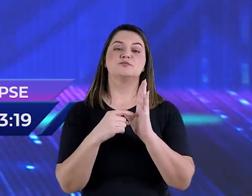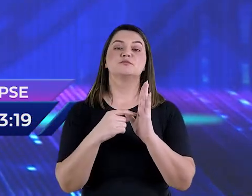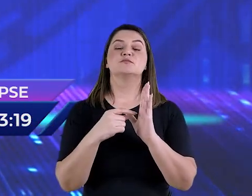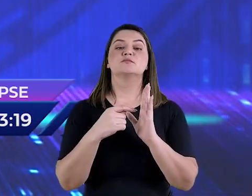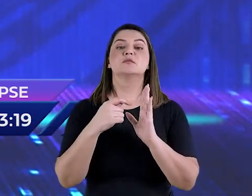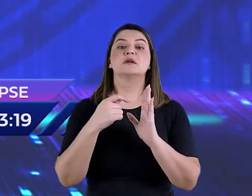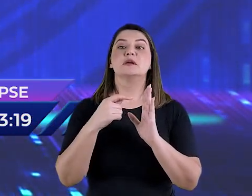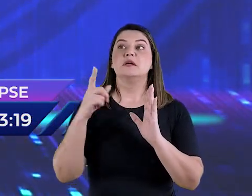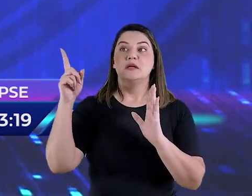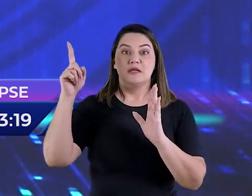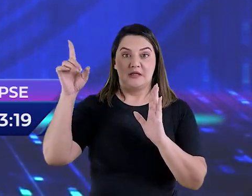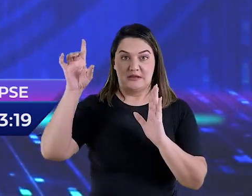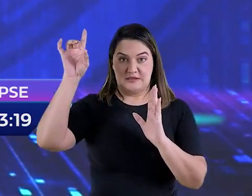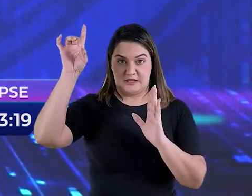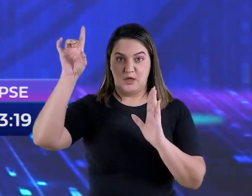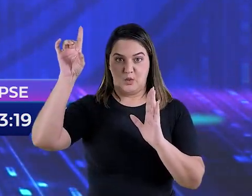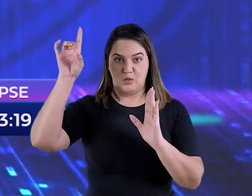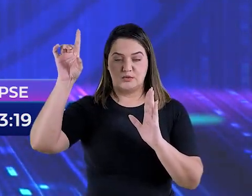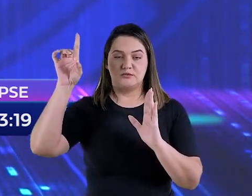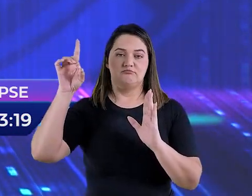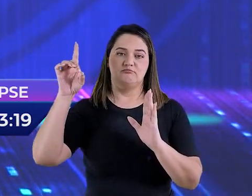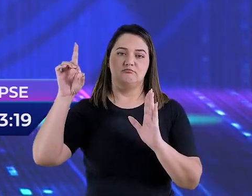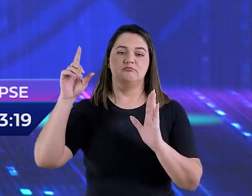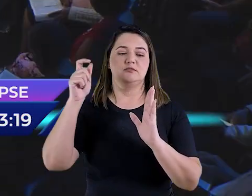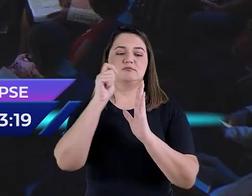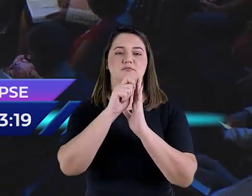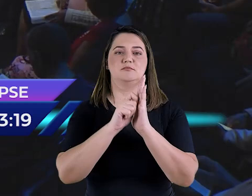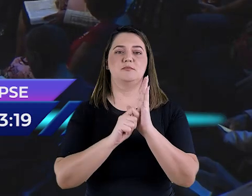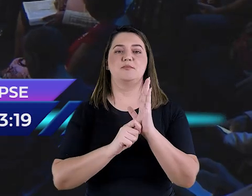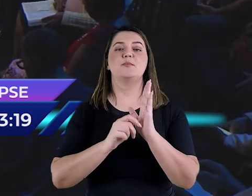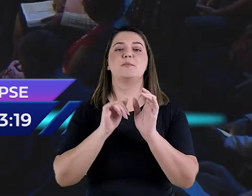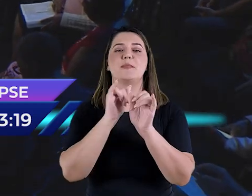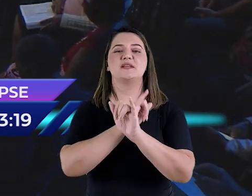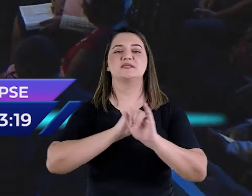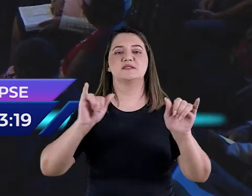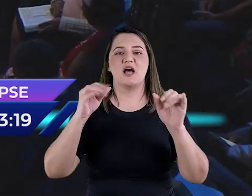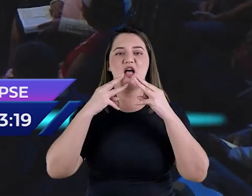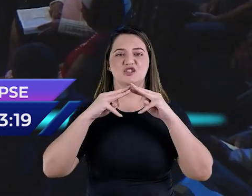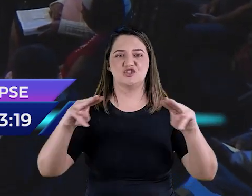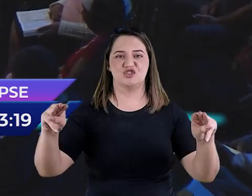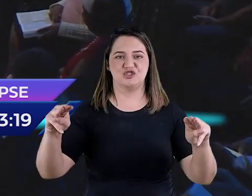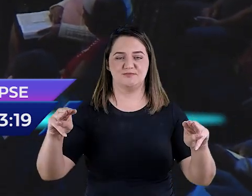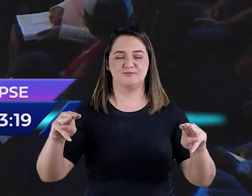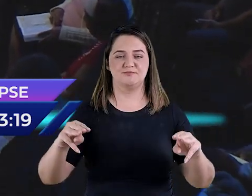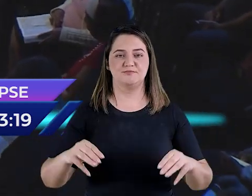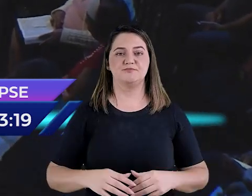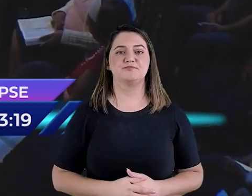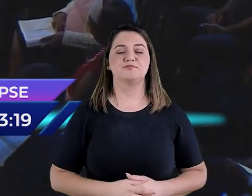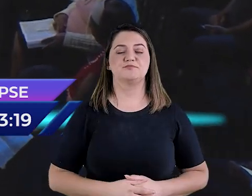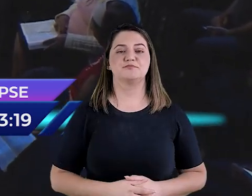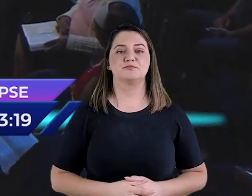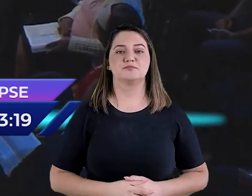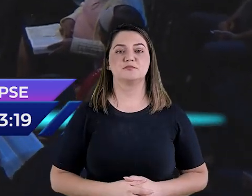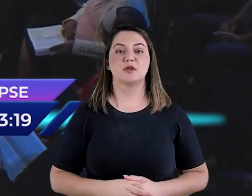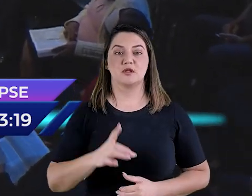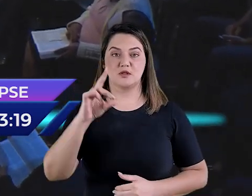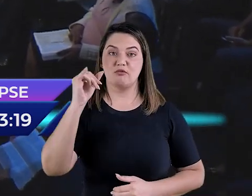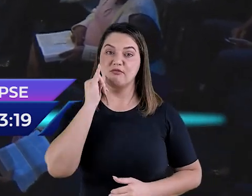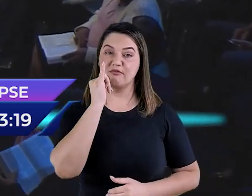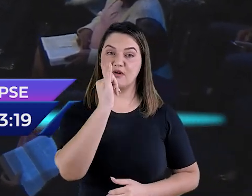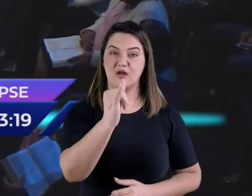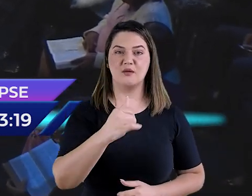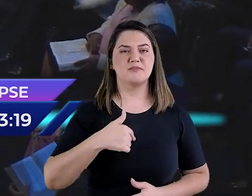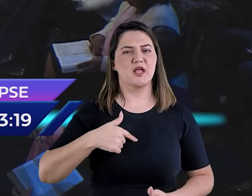da mensagem de Deus à igreja de Laodiceia, ele diz assim, Apocalipse 3,19,